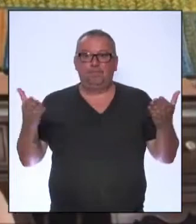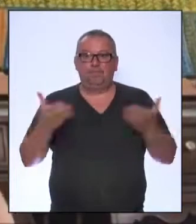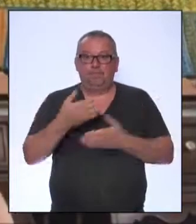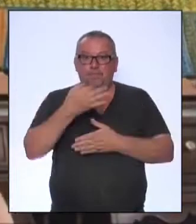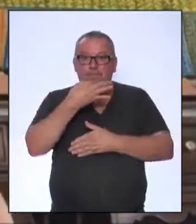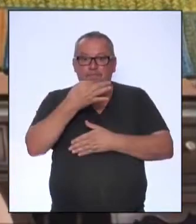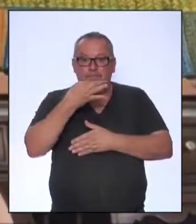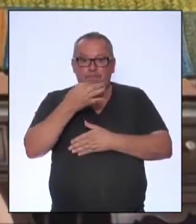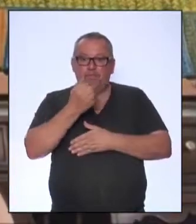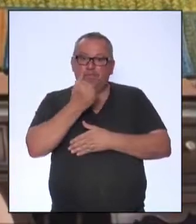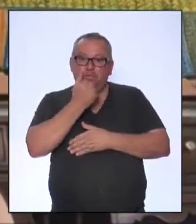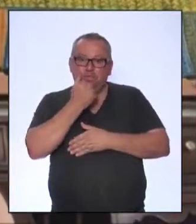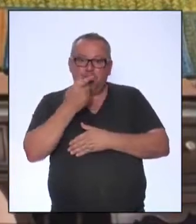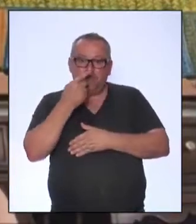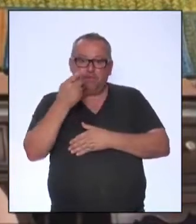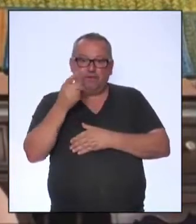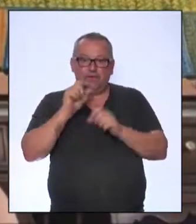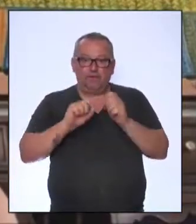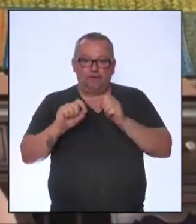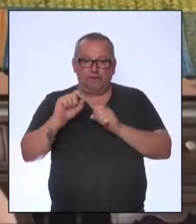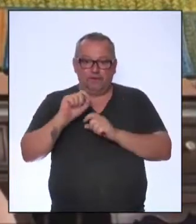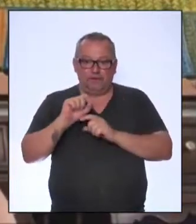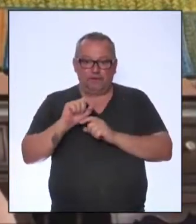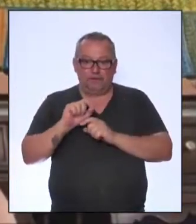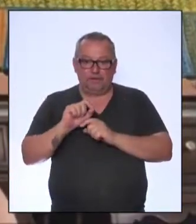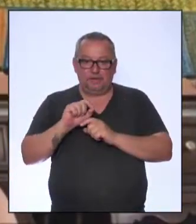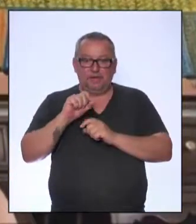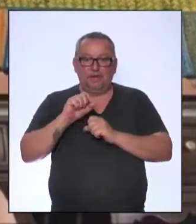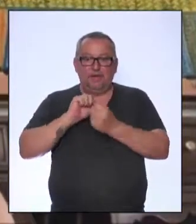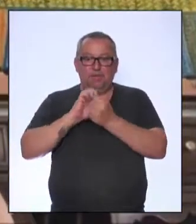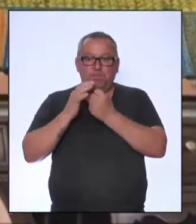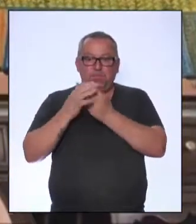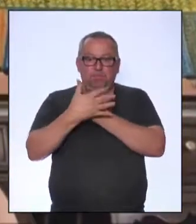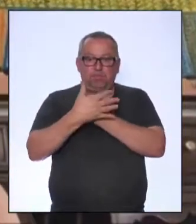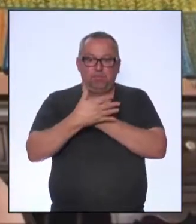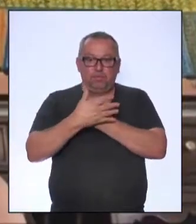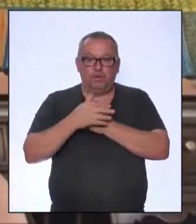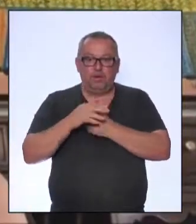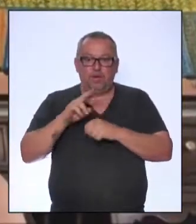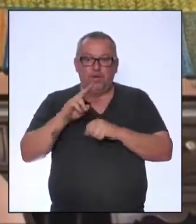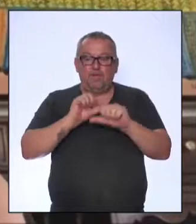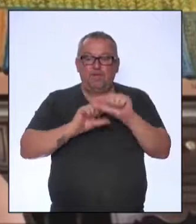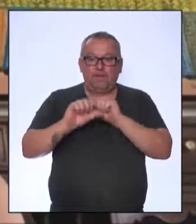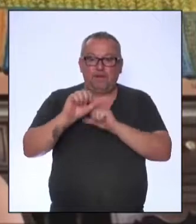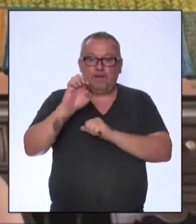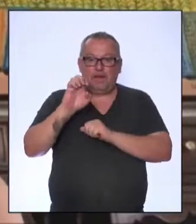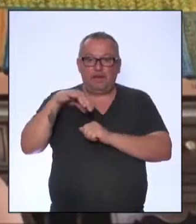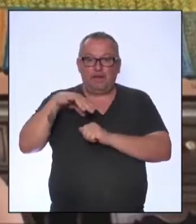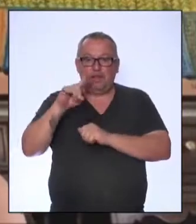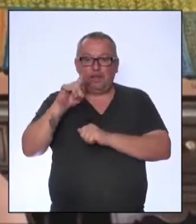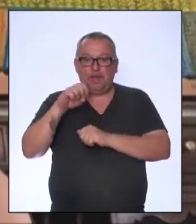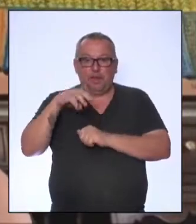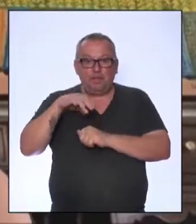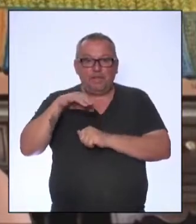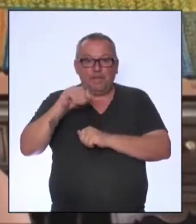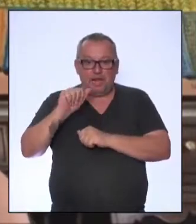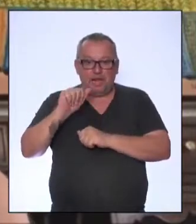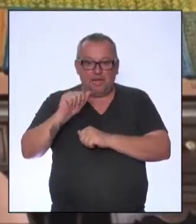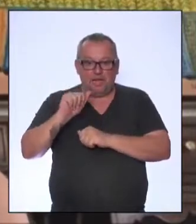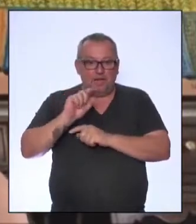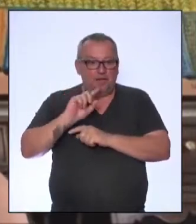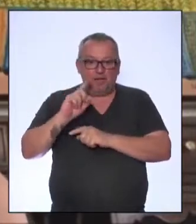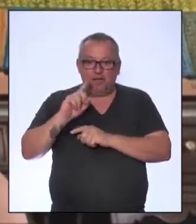opiniões científicas são de que essa pandemia vai virar uma endemia, no sentido de que não